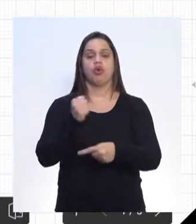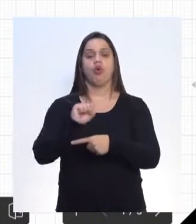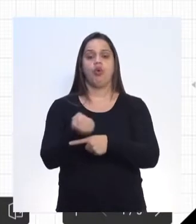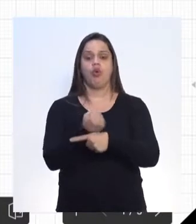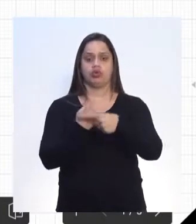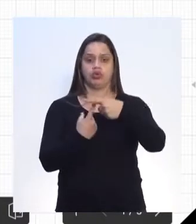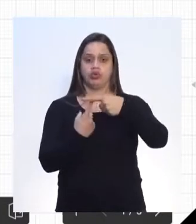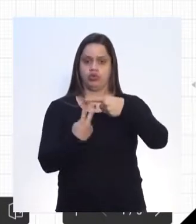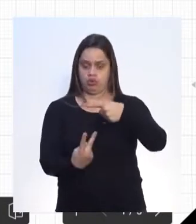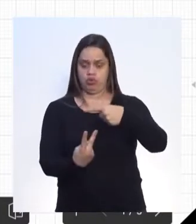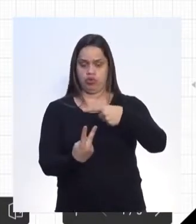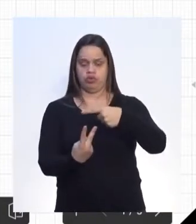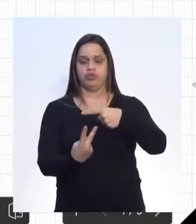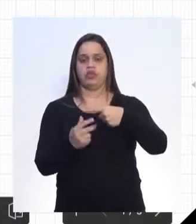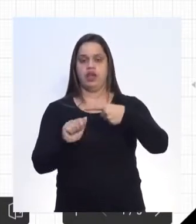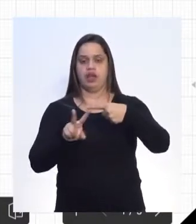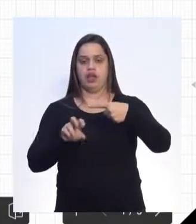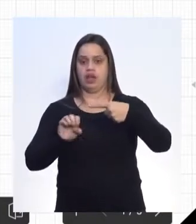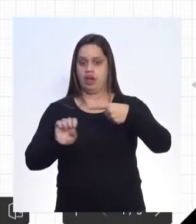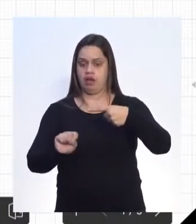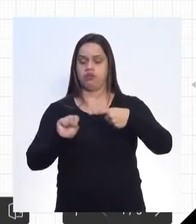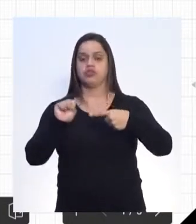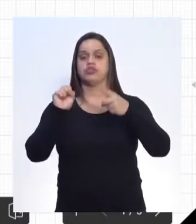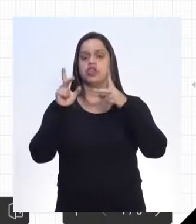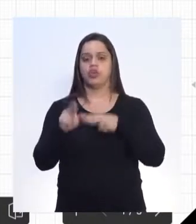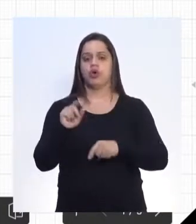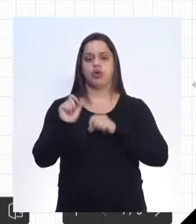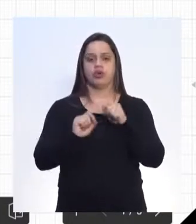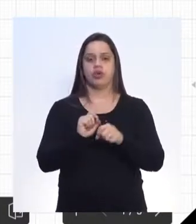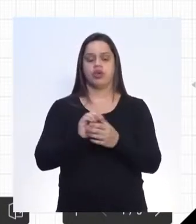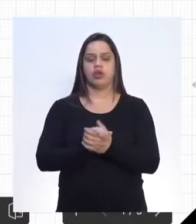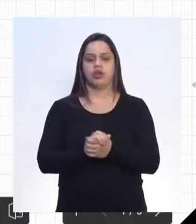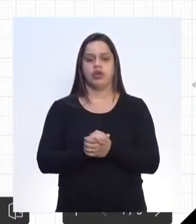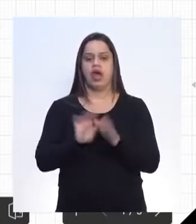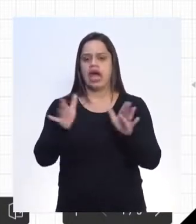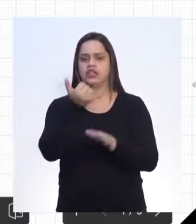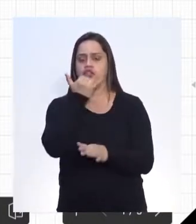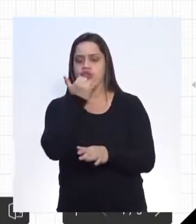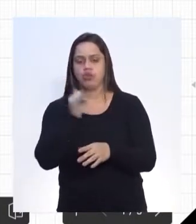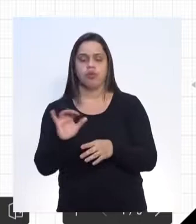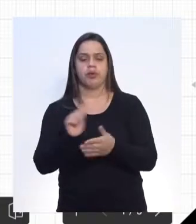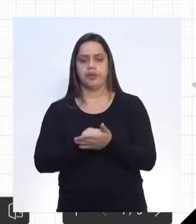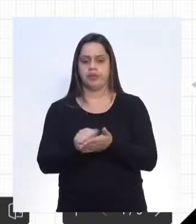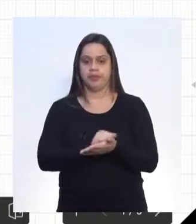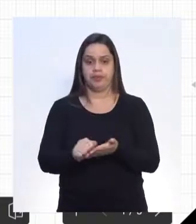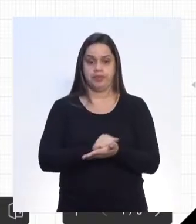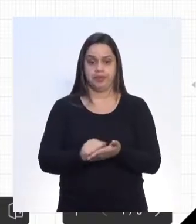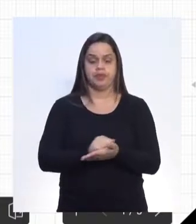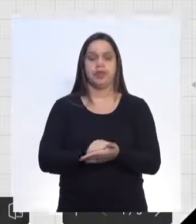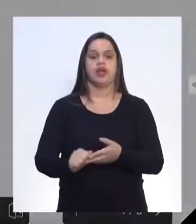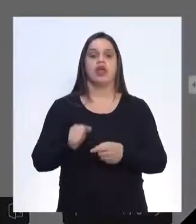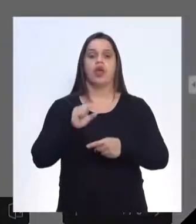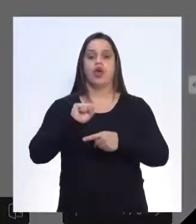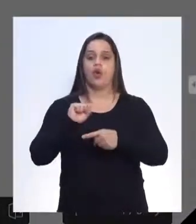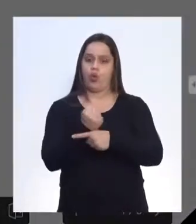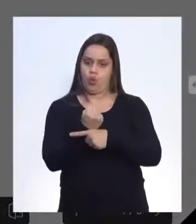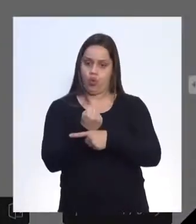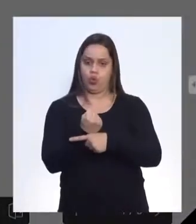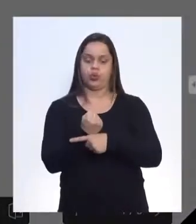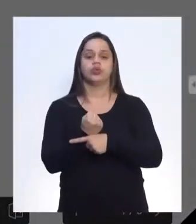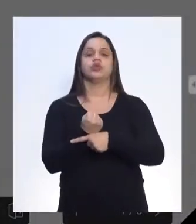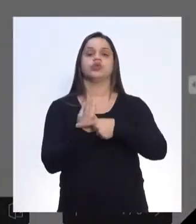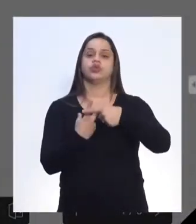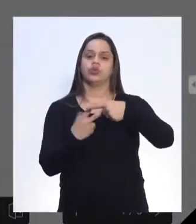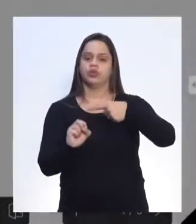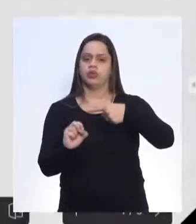8 12avos. Da mesma forma, não, a 8 gente... sobre 20, não é, perdão, Osmar? desculpa. Sobre o todo, ó lá. Desculpa. Cadê